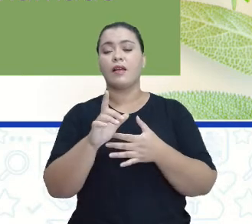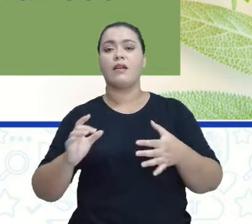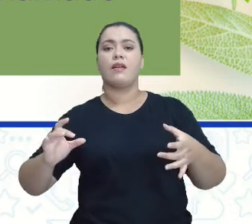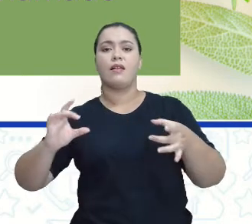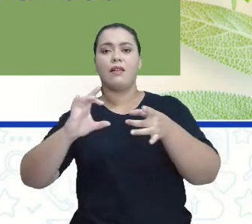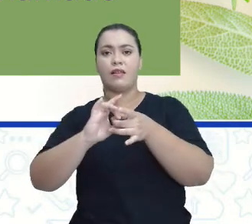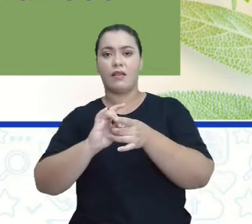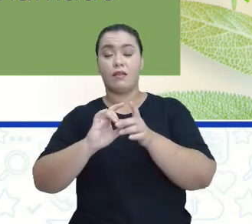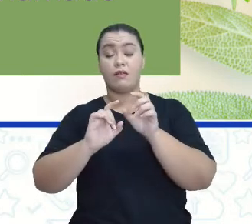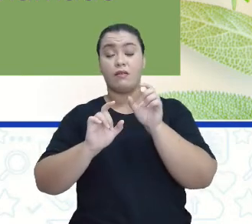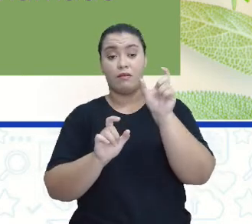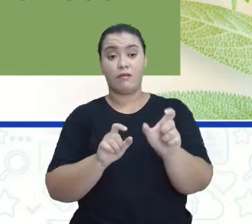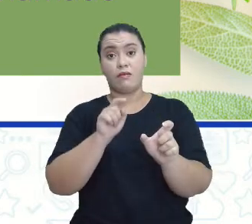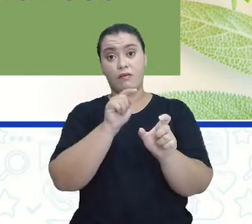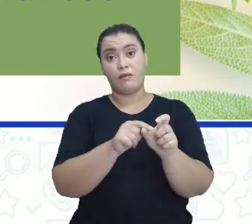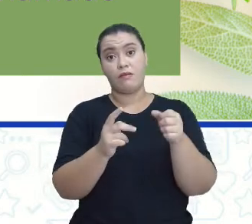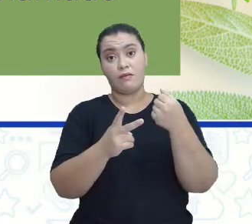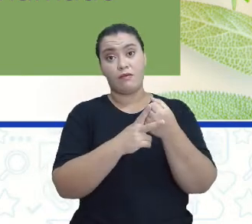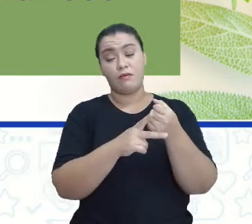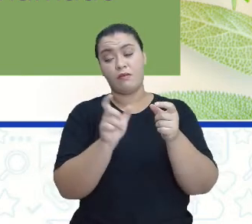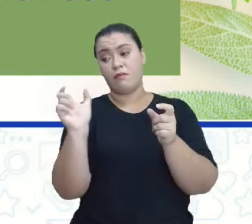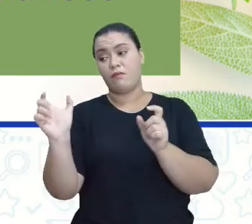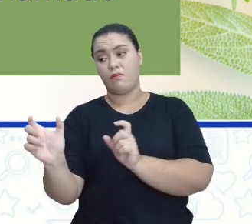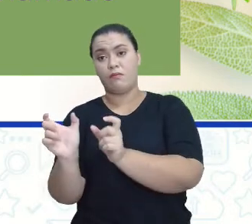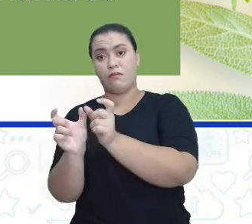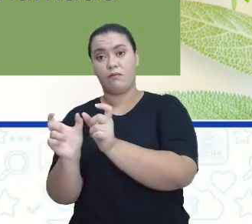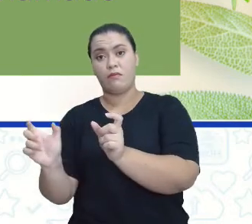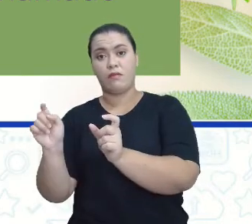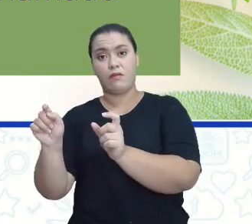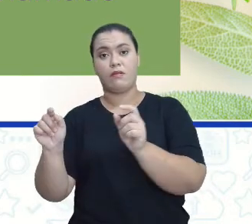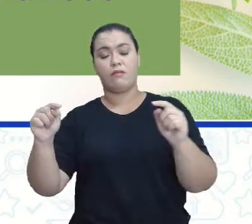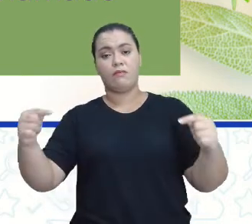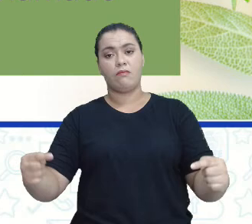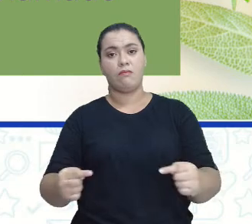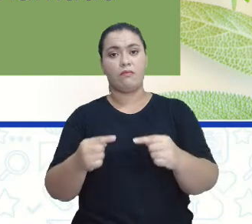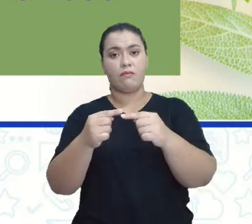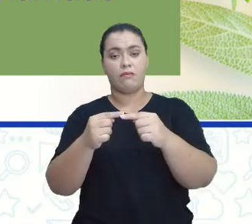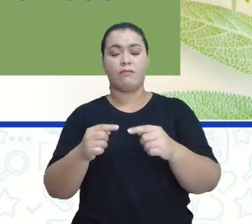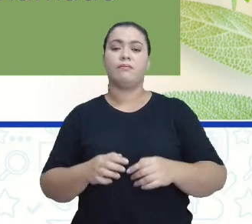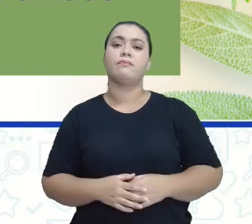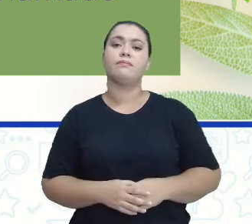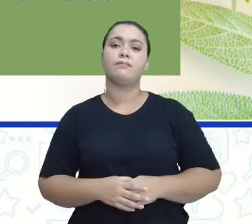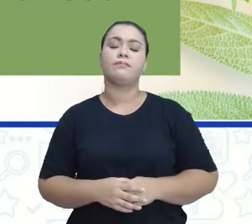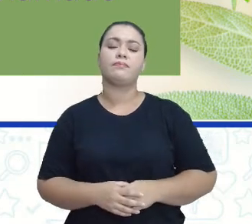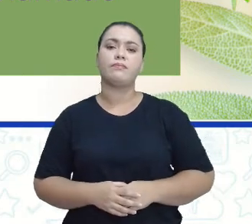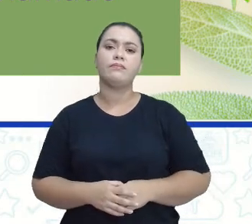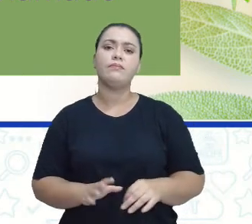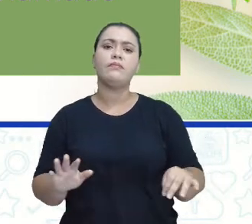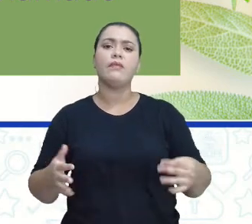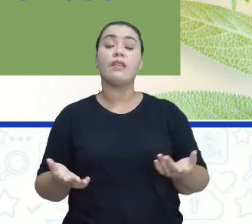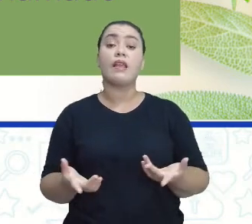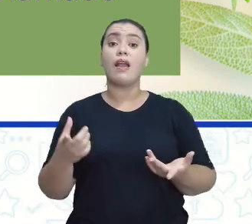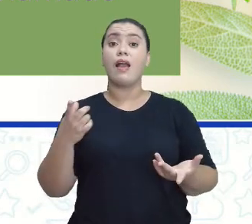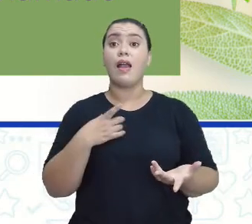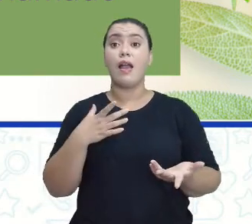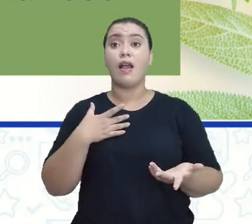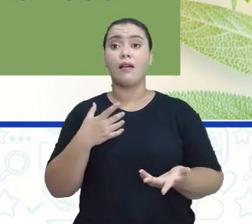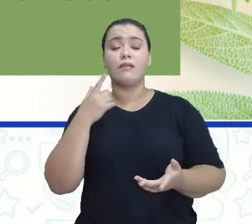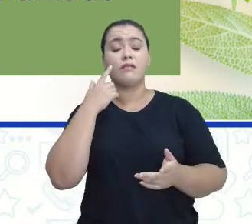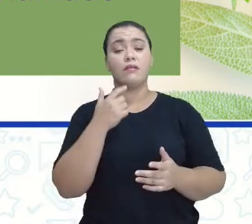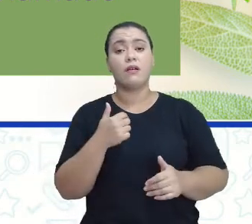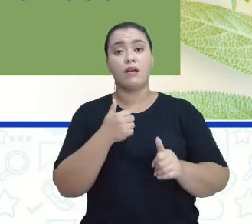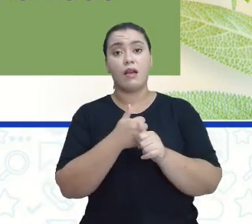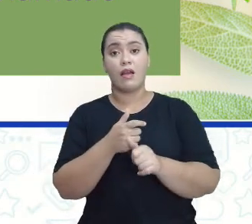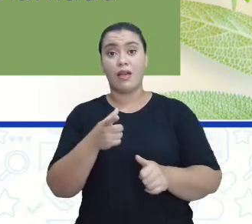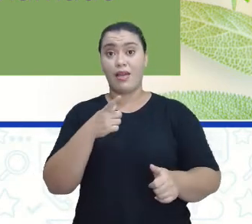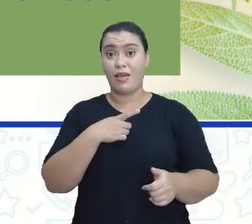ligar o verbo do complemento. O verbo com o complemento, tá certo? Então, acompanhado de